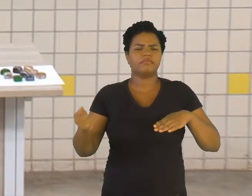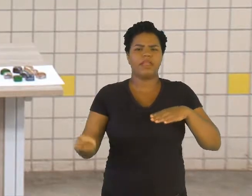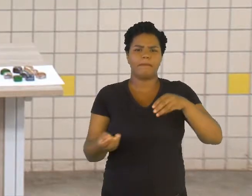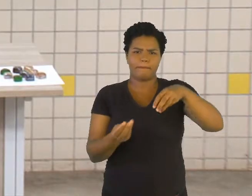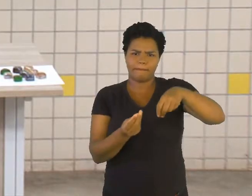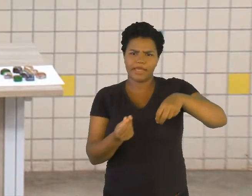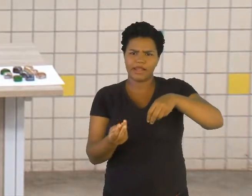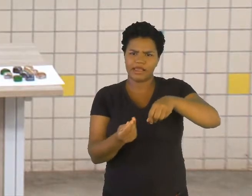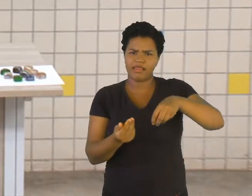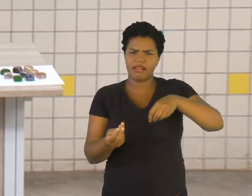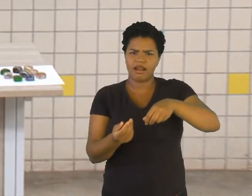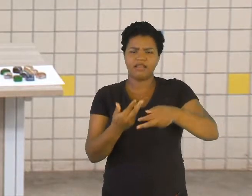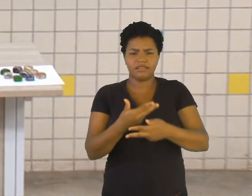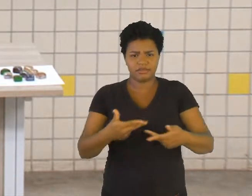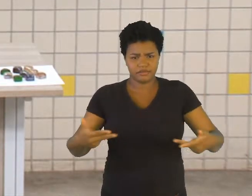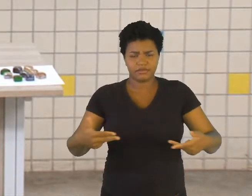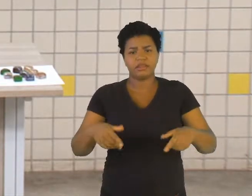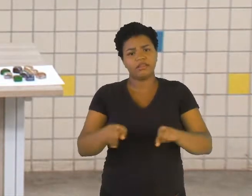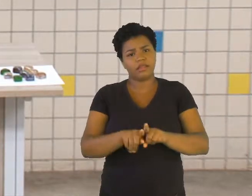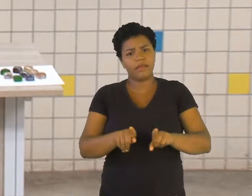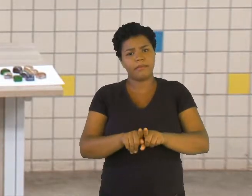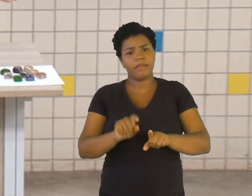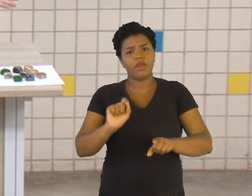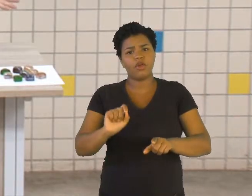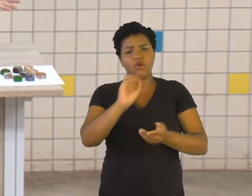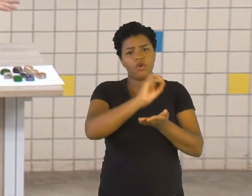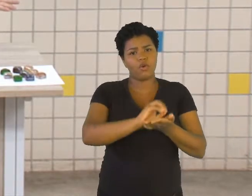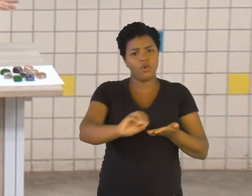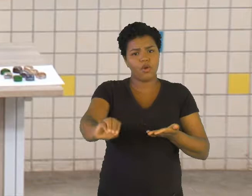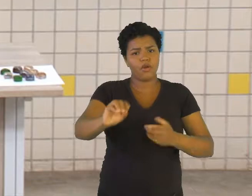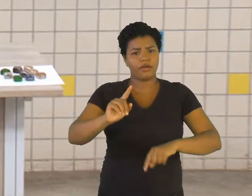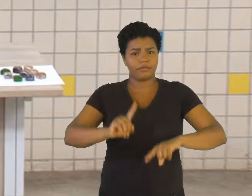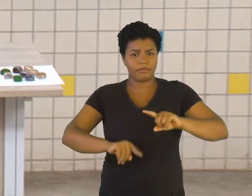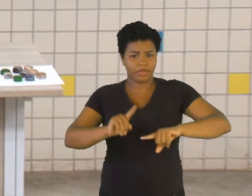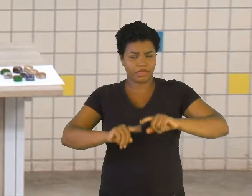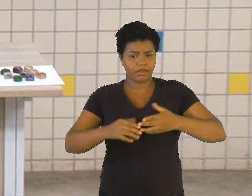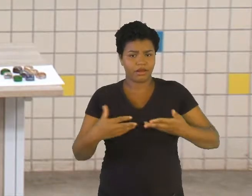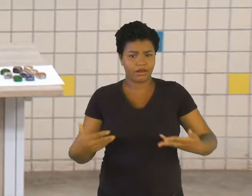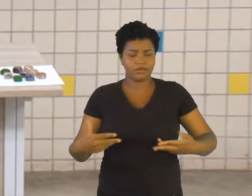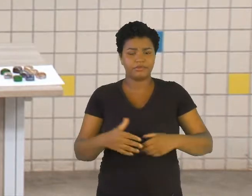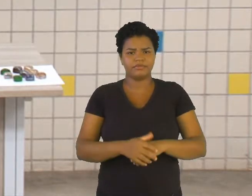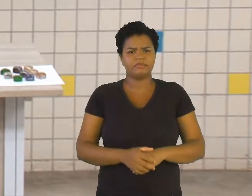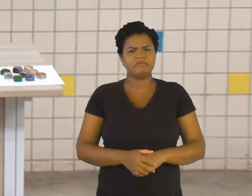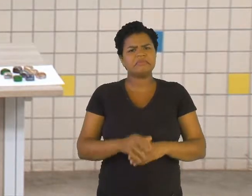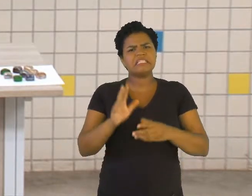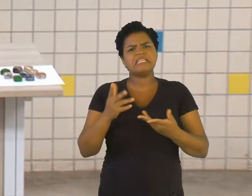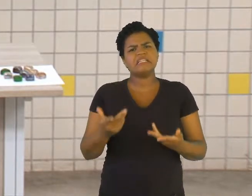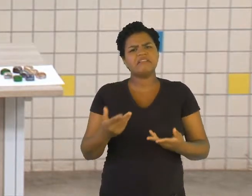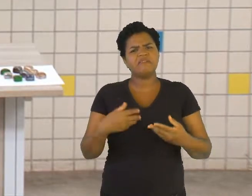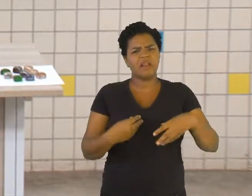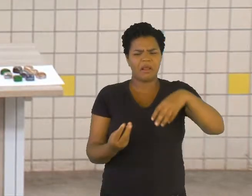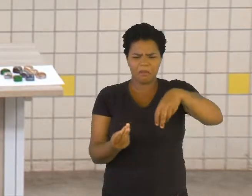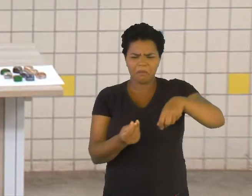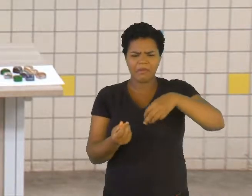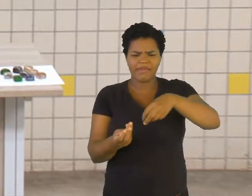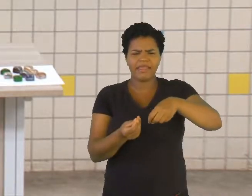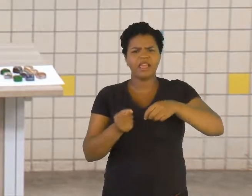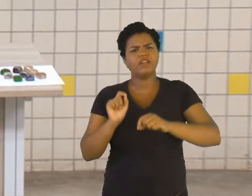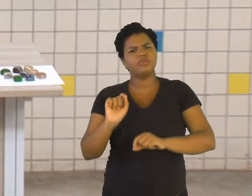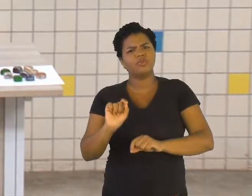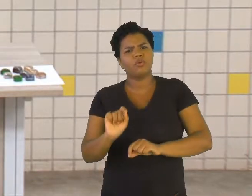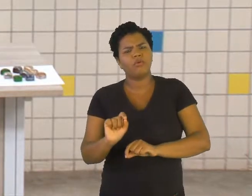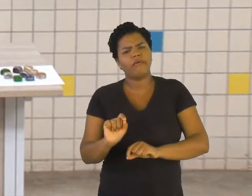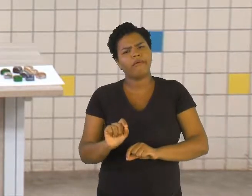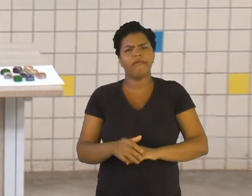matéria orgânica. Quais são esses minerais? Professora, minérios? Sim, minérios